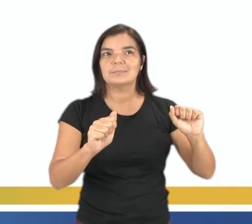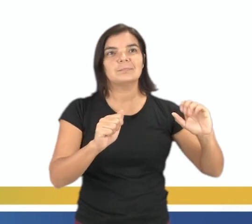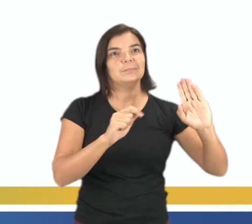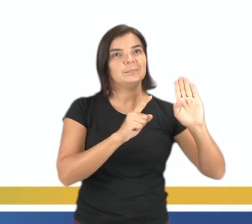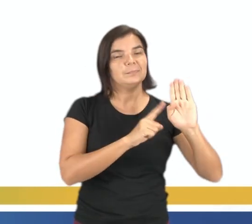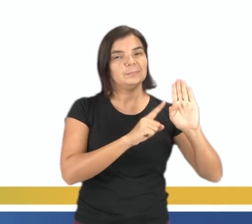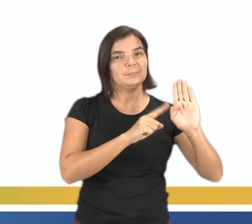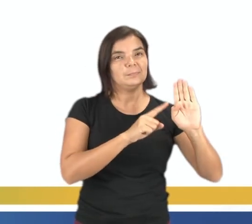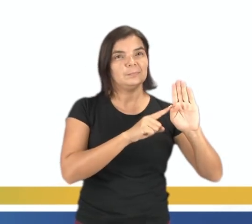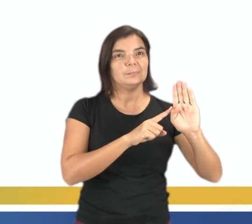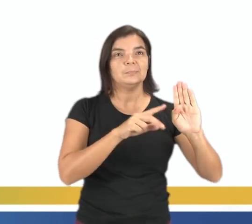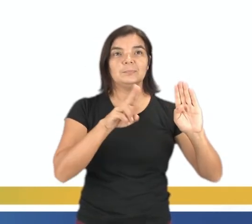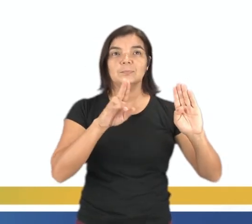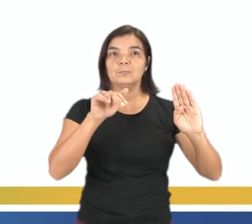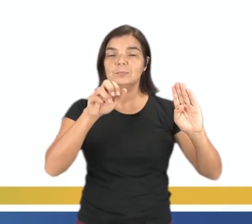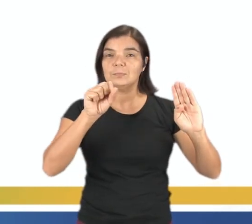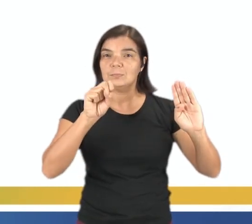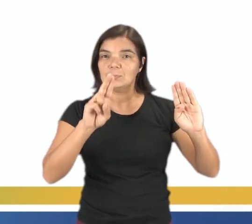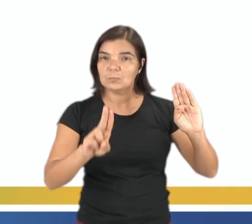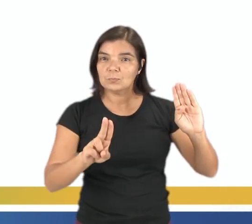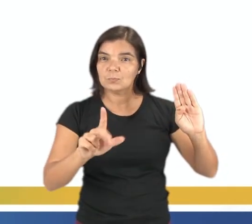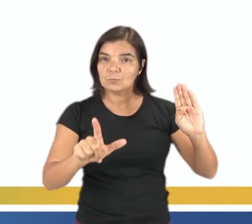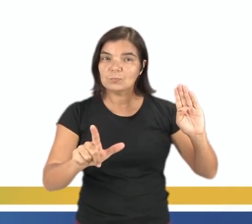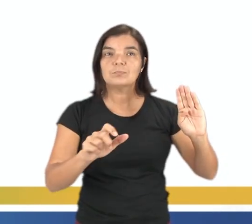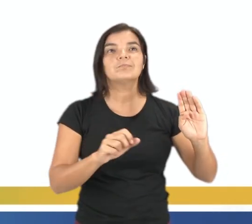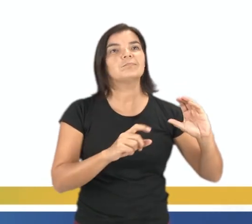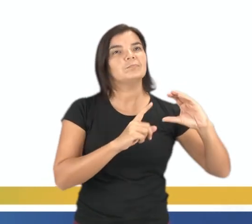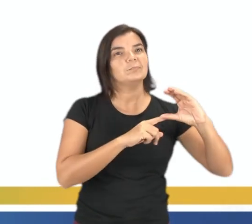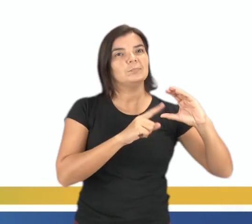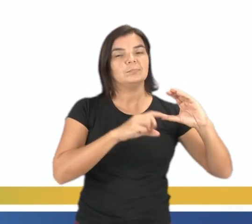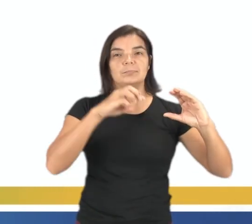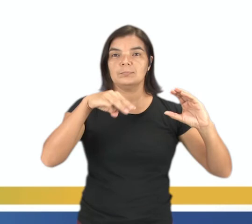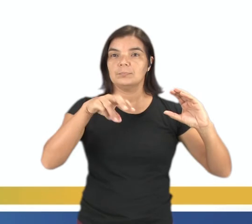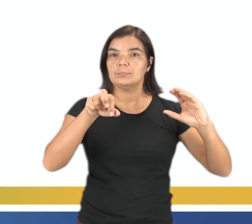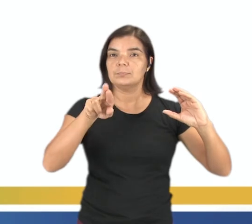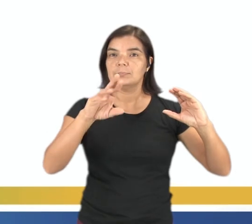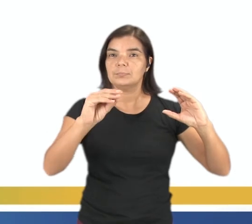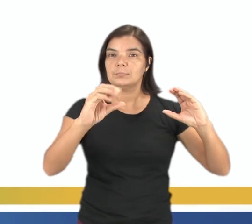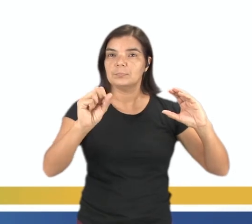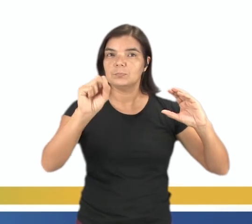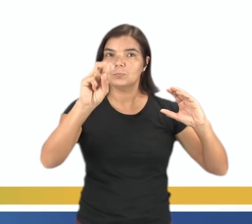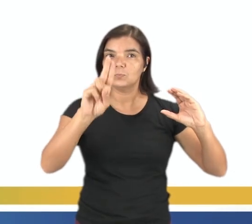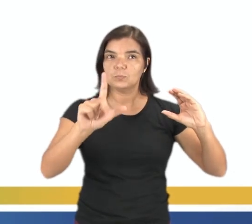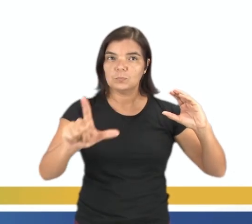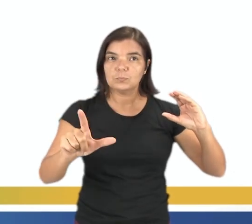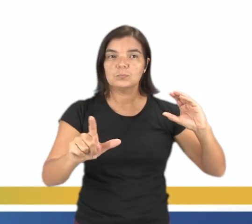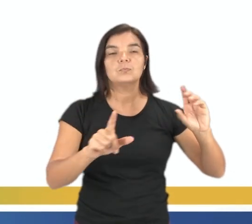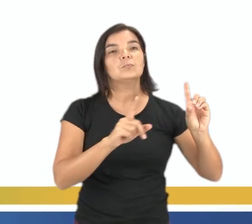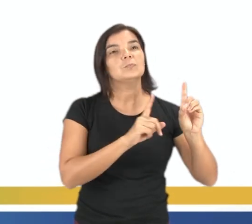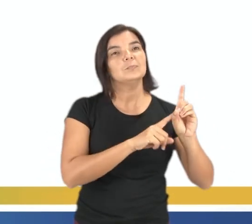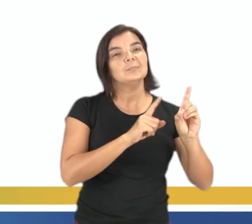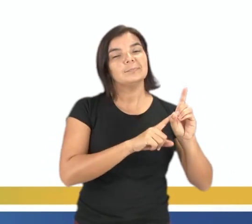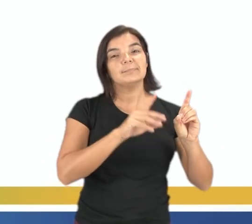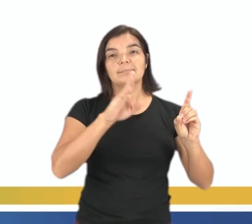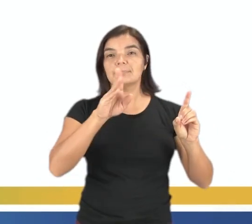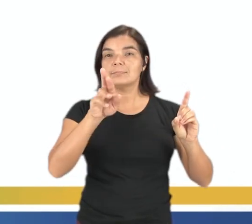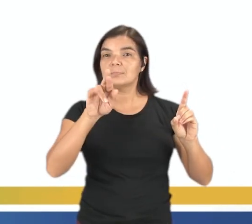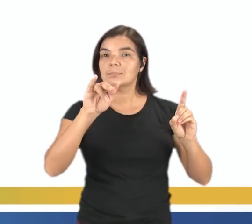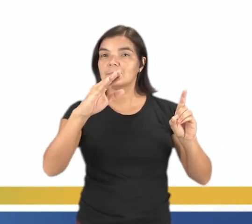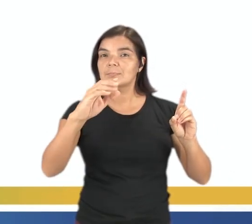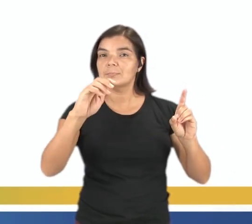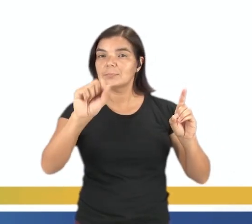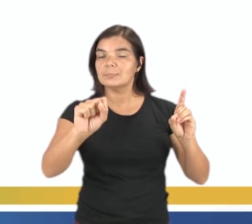NAFTA, letra B, Unasul, letra C, Mercosul e letra